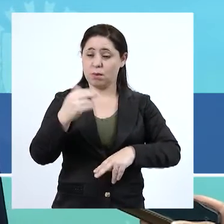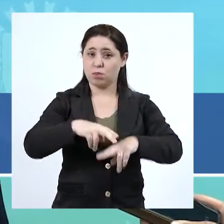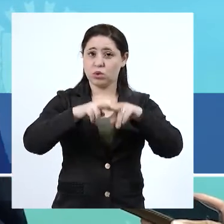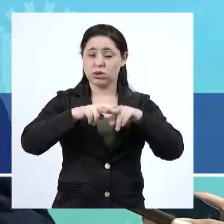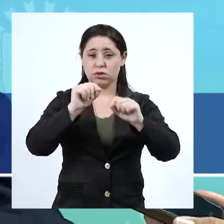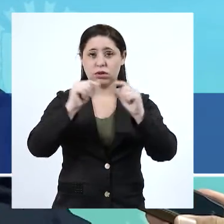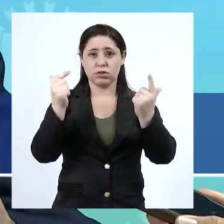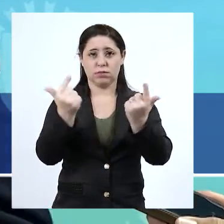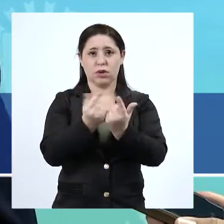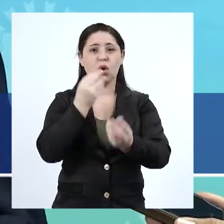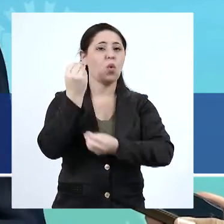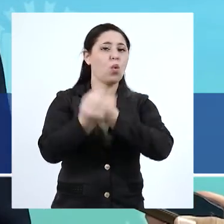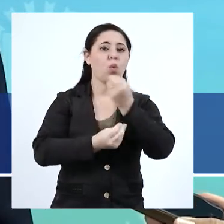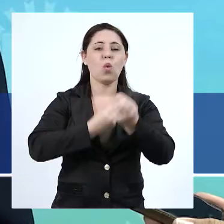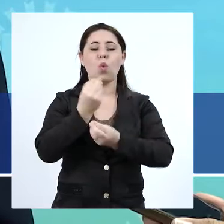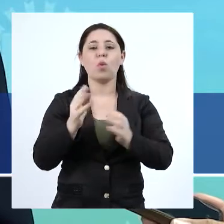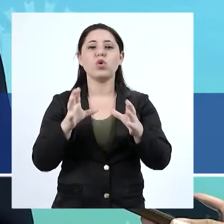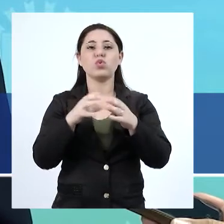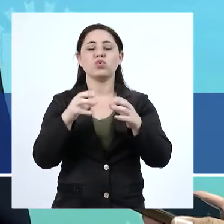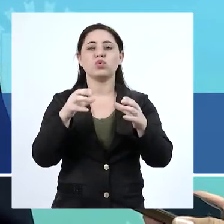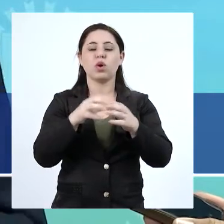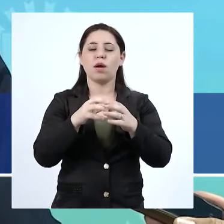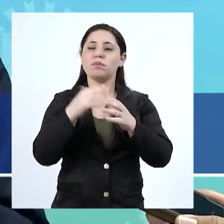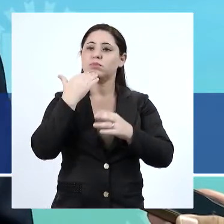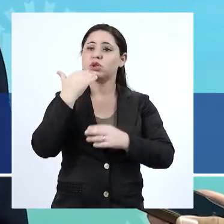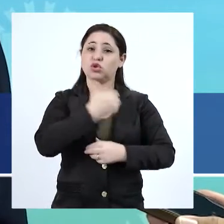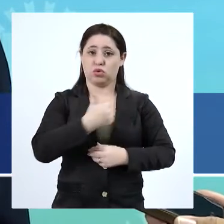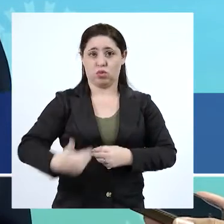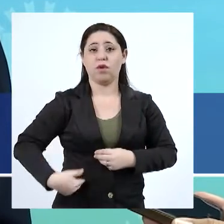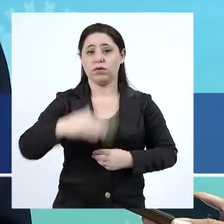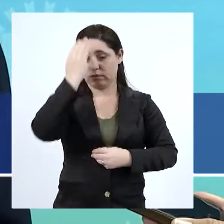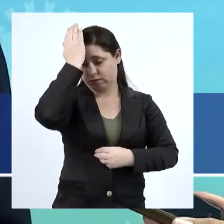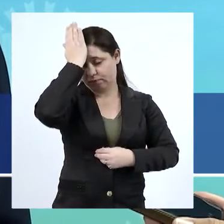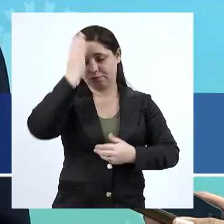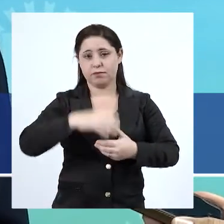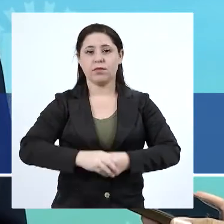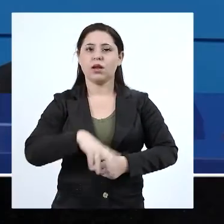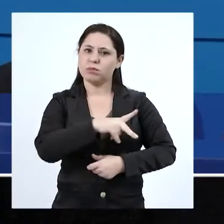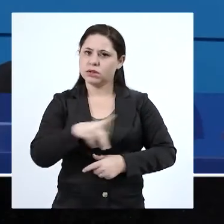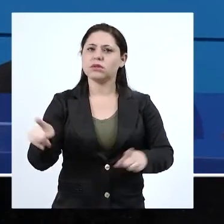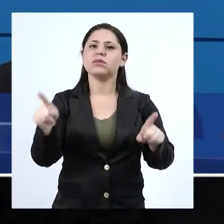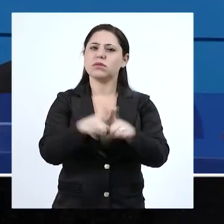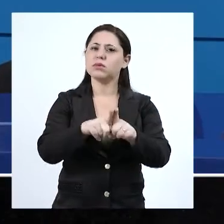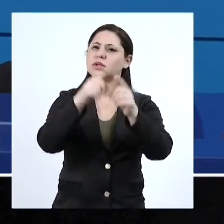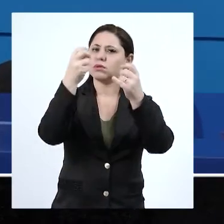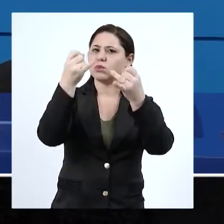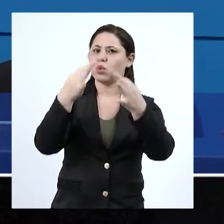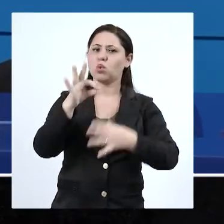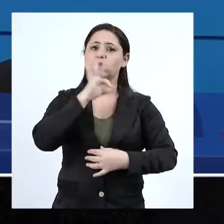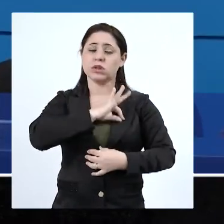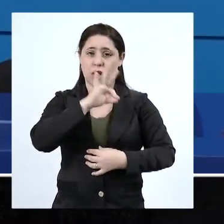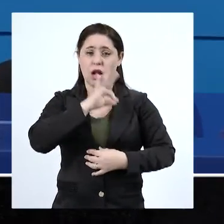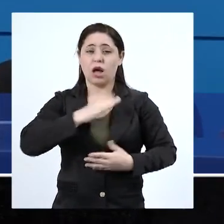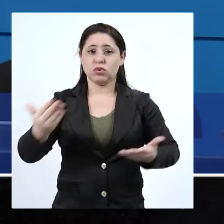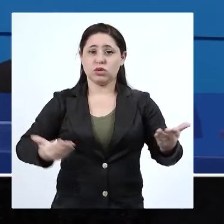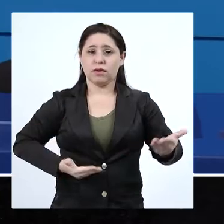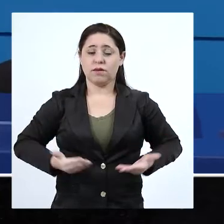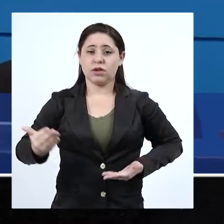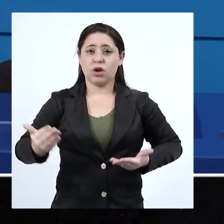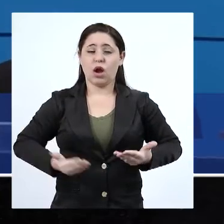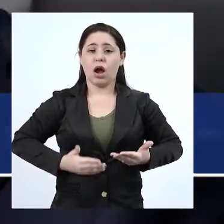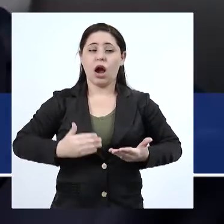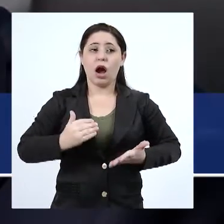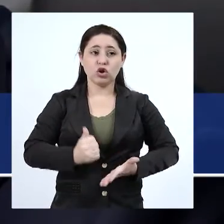isso. Então, a Assembleia como um todo está fazendo essa solicitação ao governador Reinaldo. O presidente também disse que o salário